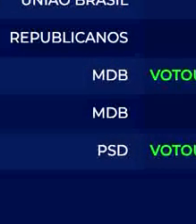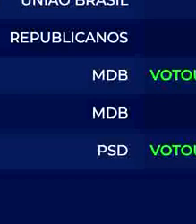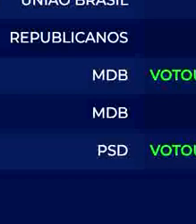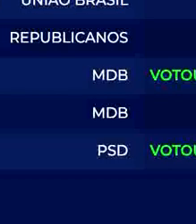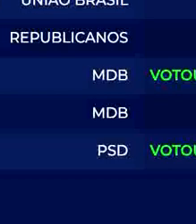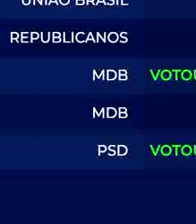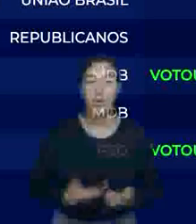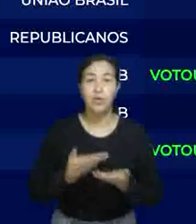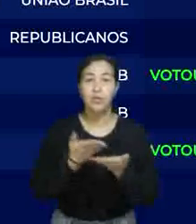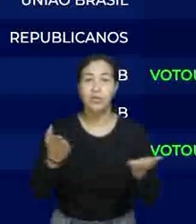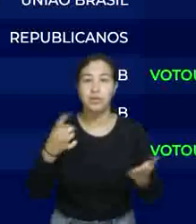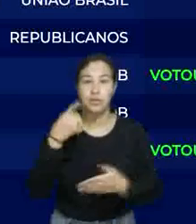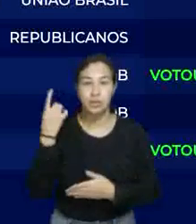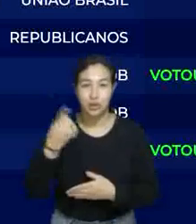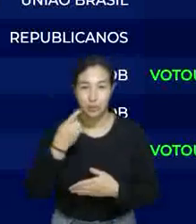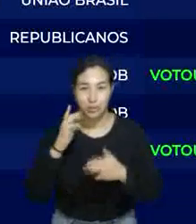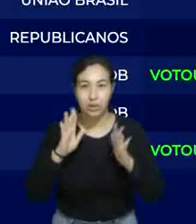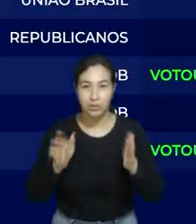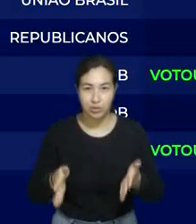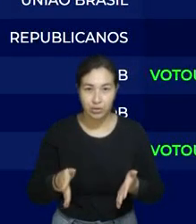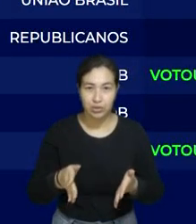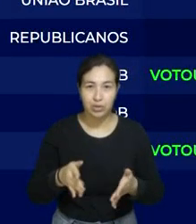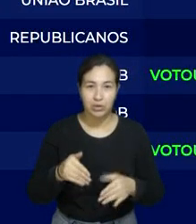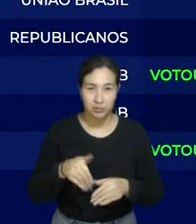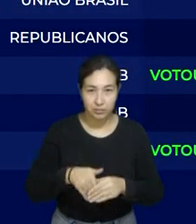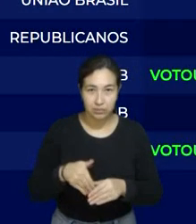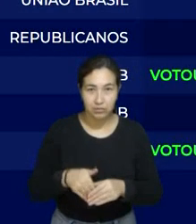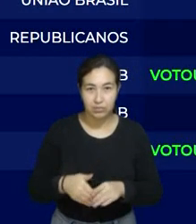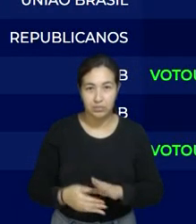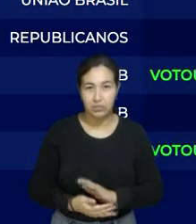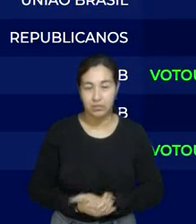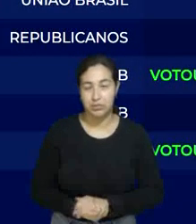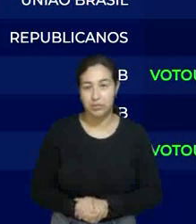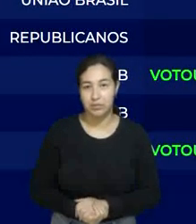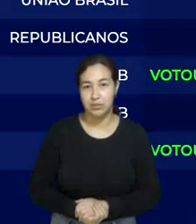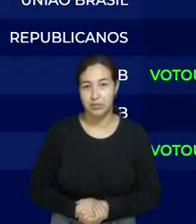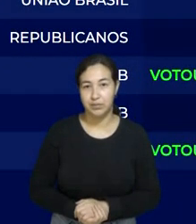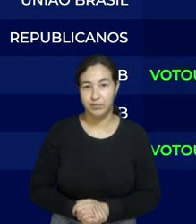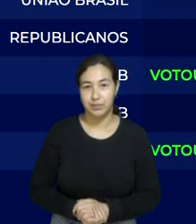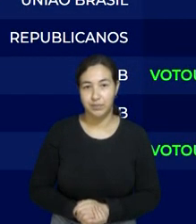Consulto, senhores deputados, se todos exercerem seu direito de voto.